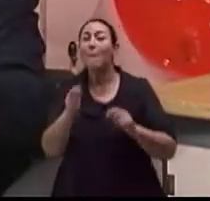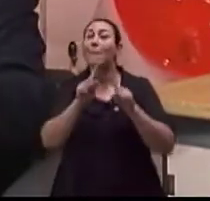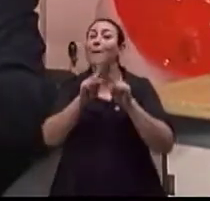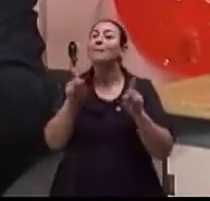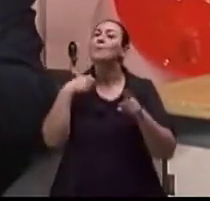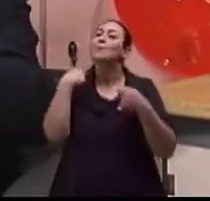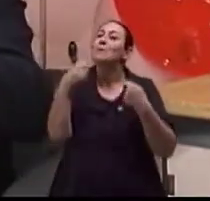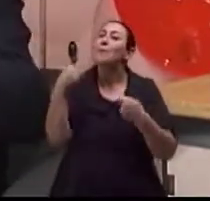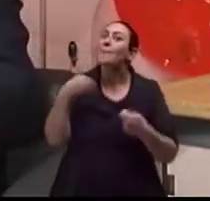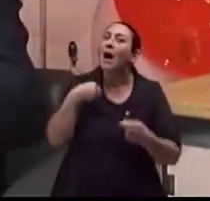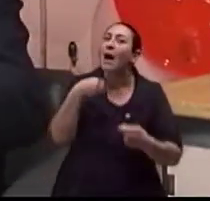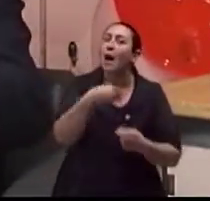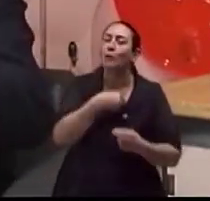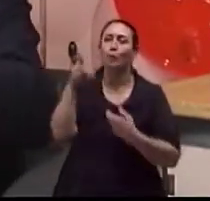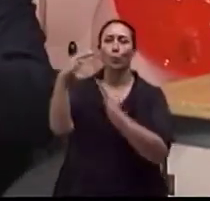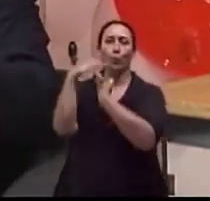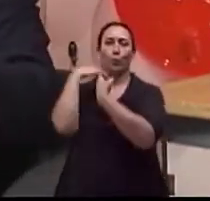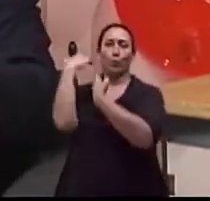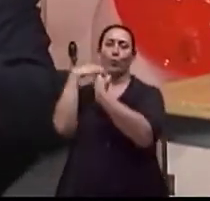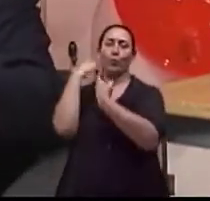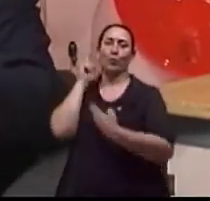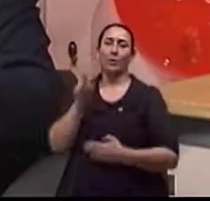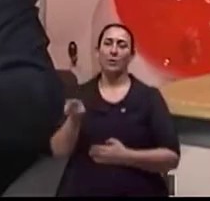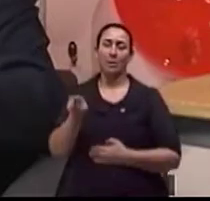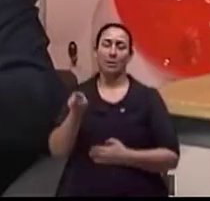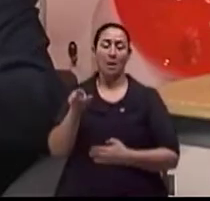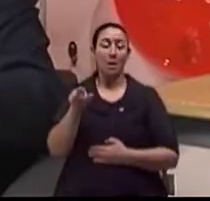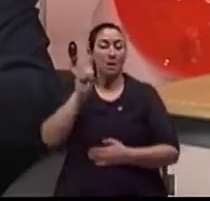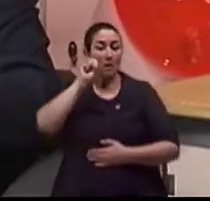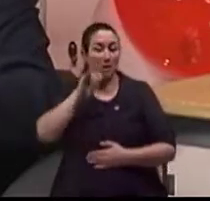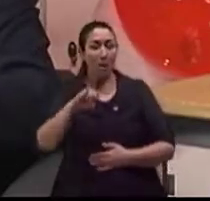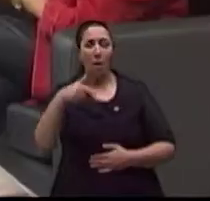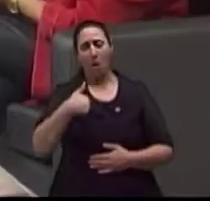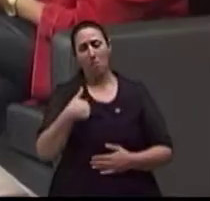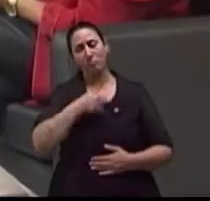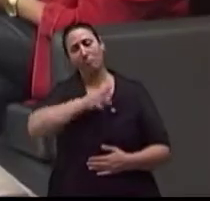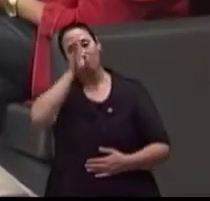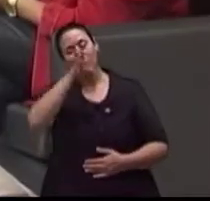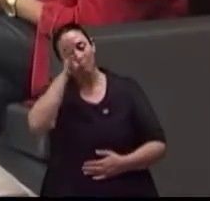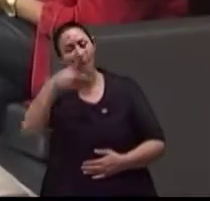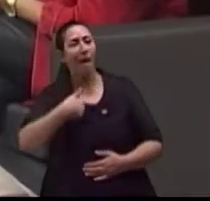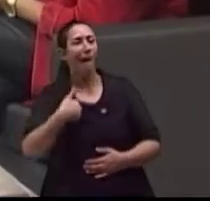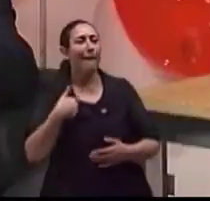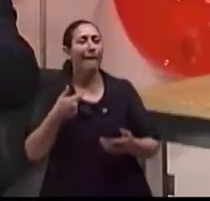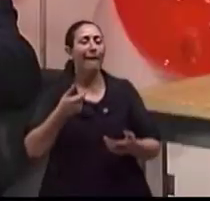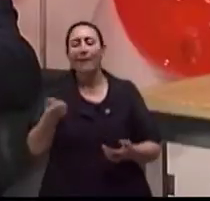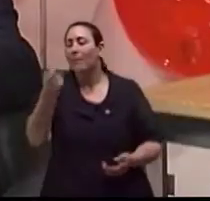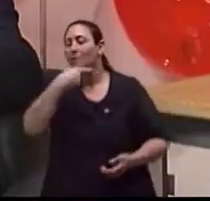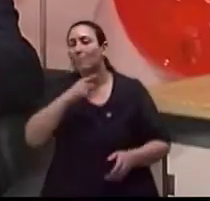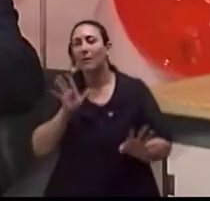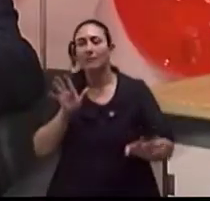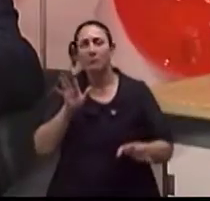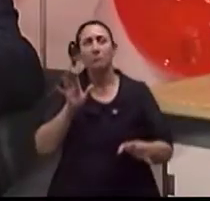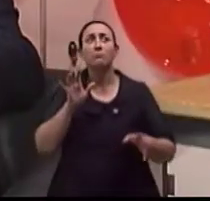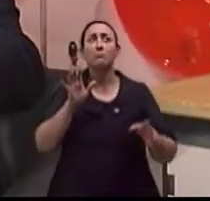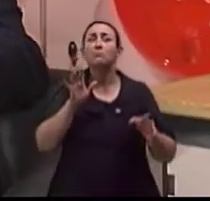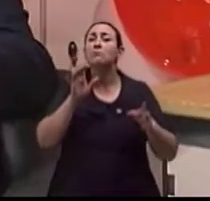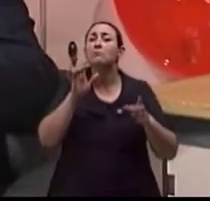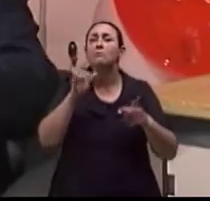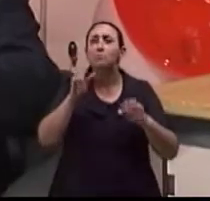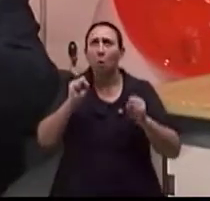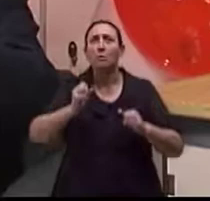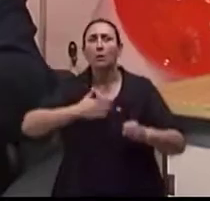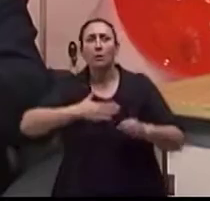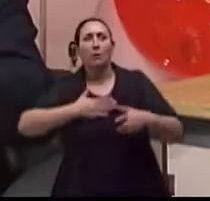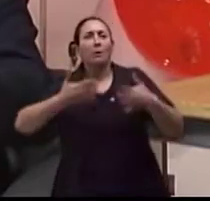dela que tem que ser controlar e desde que e corretas e quando surgiu o efeito colateral a gente possa manejar da maneira correta